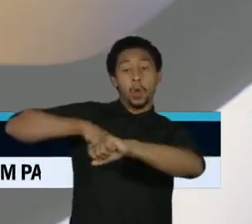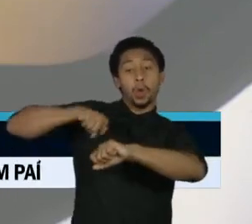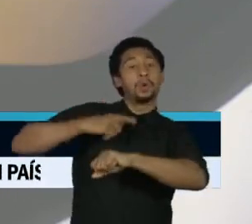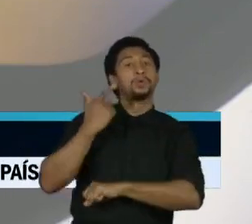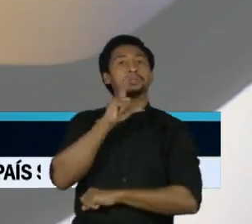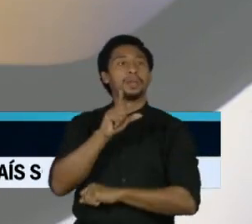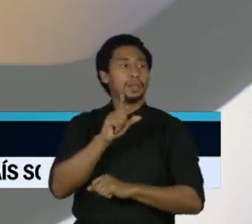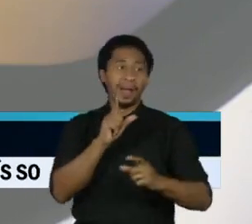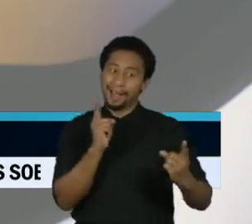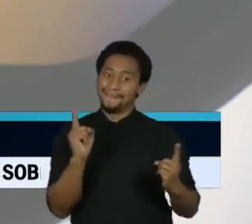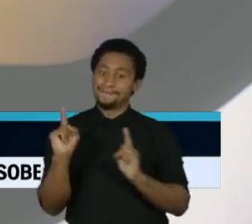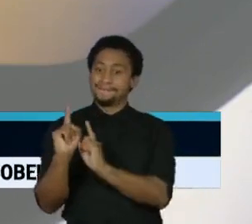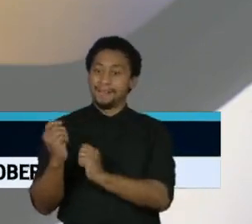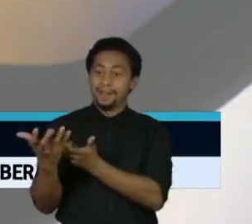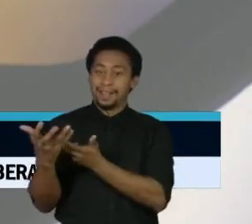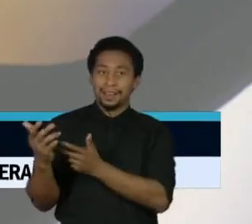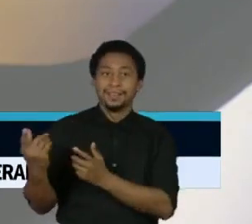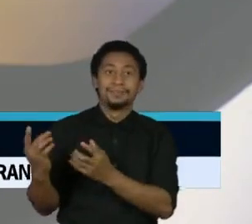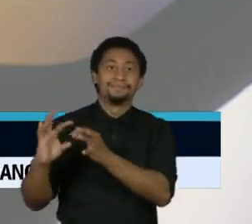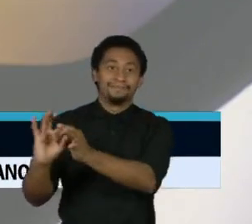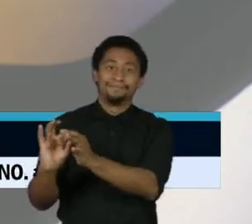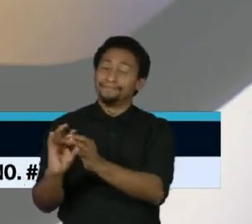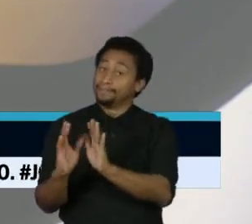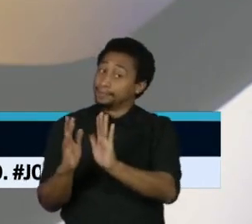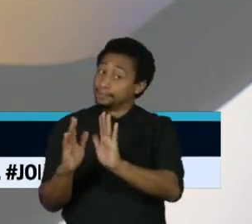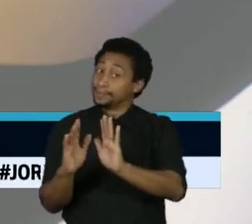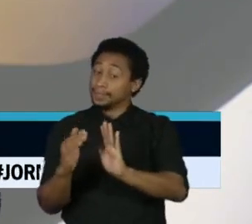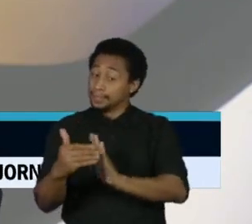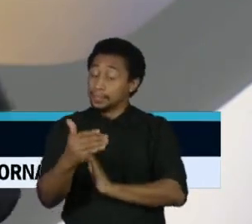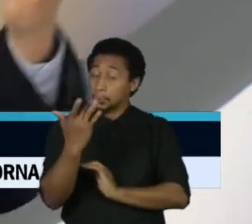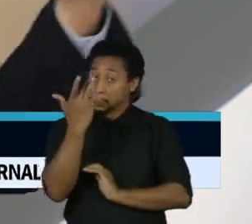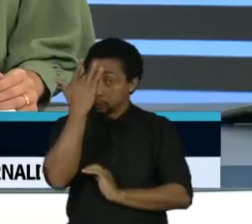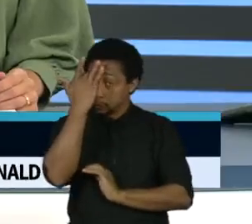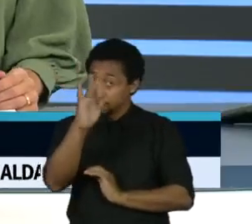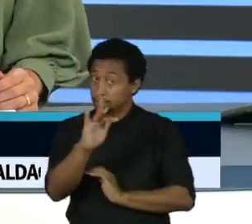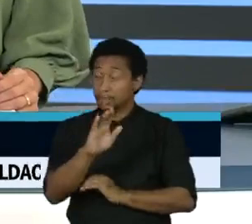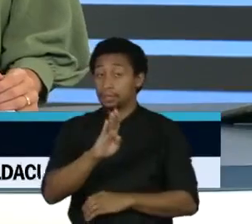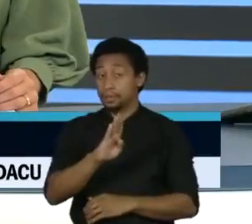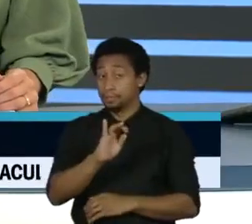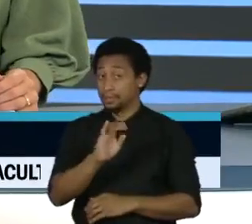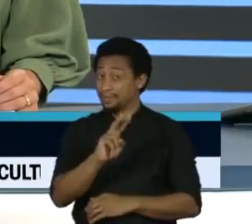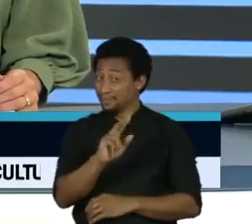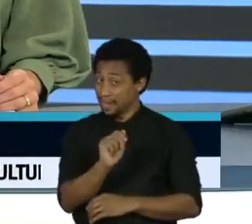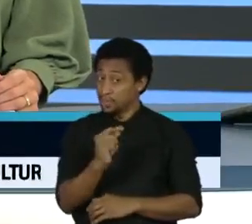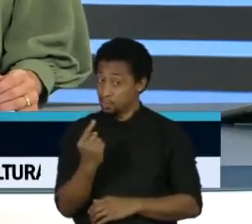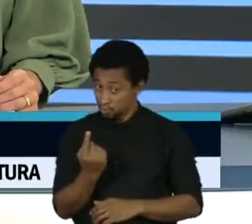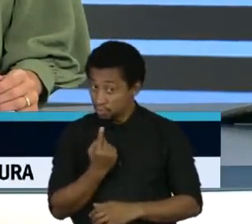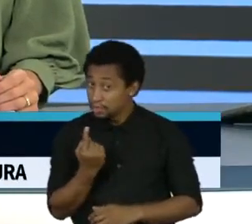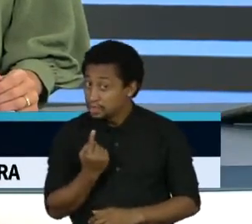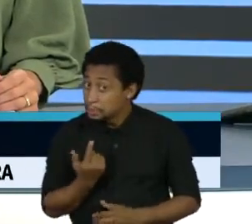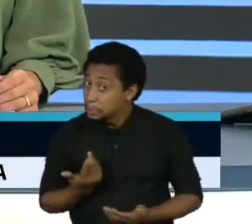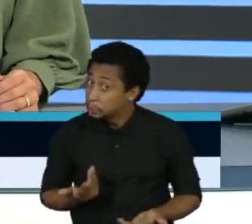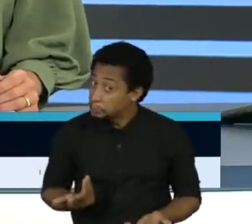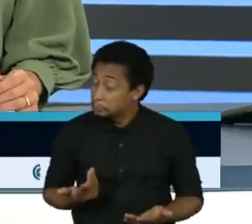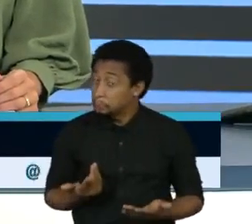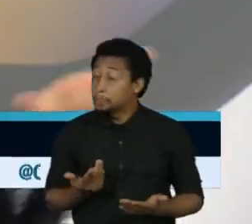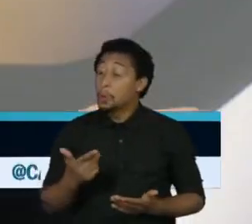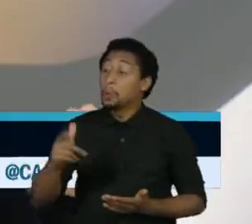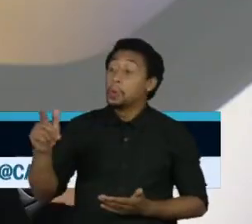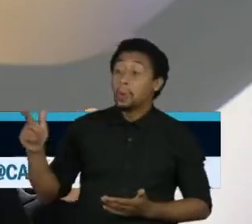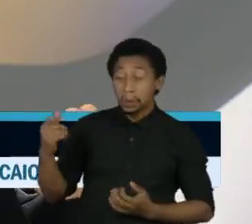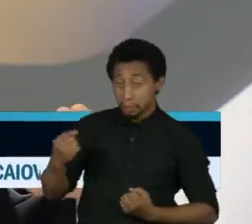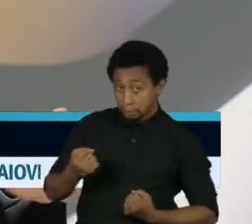se isso vai vai realmente o bivar sozinho e eu entendo que ele não quer a penetração de outros políticos e outros nomes